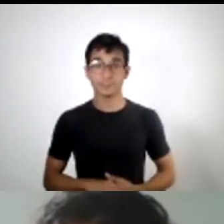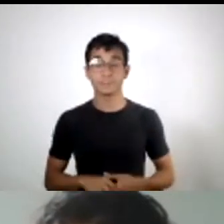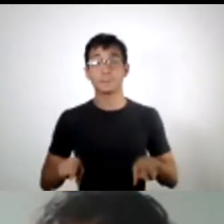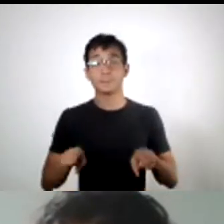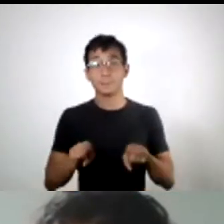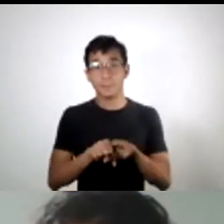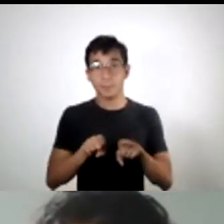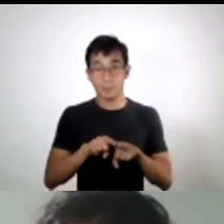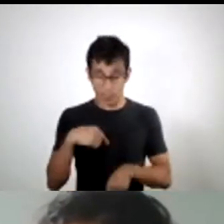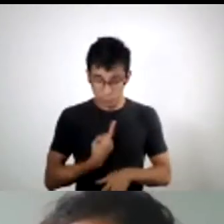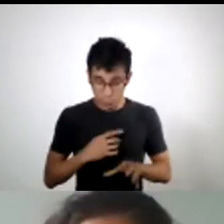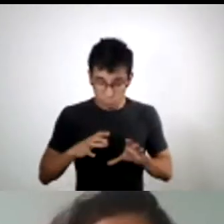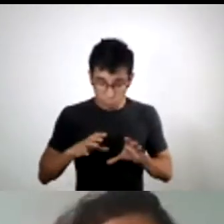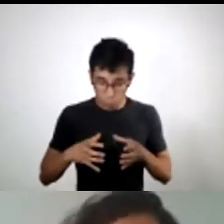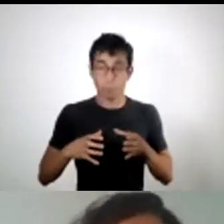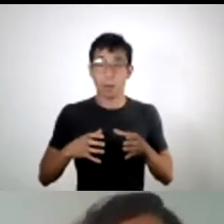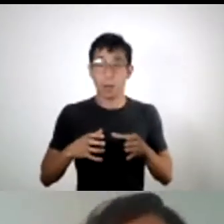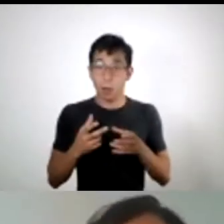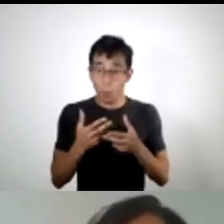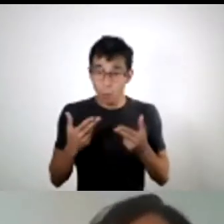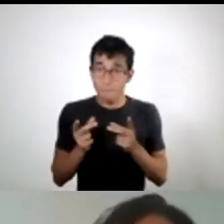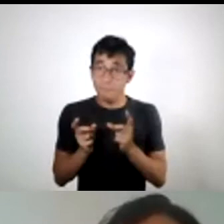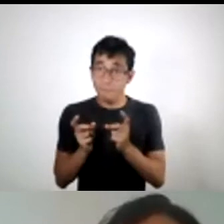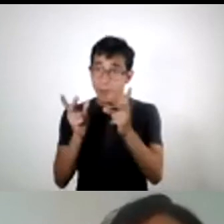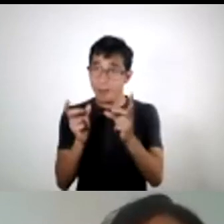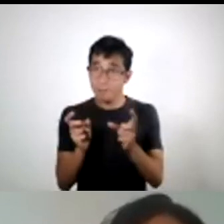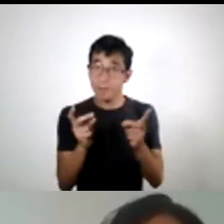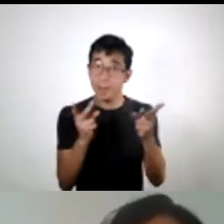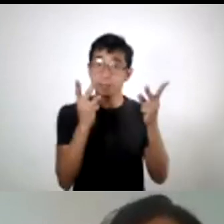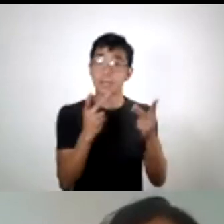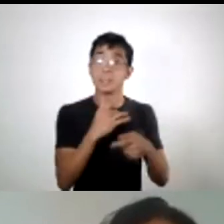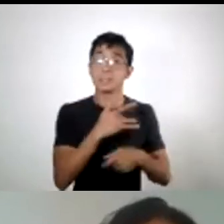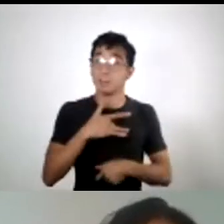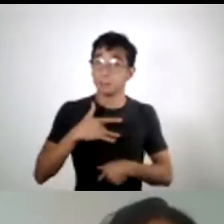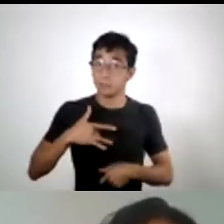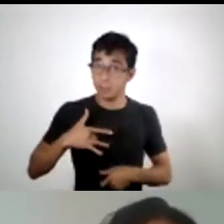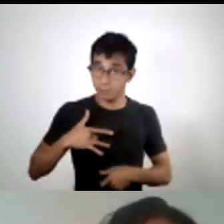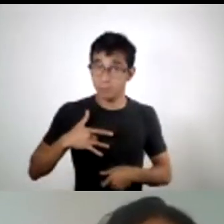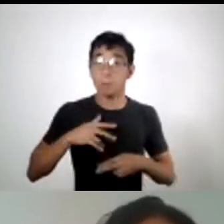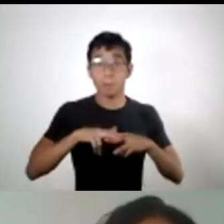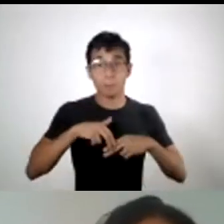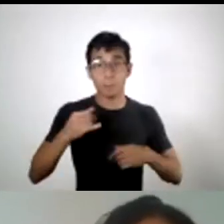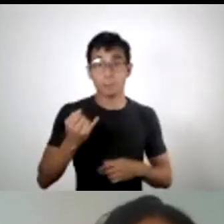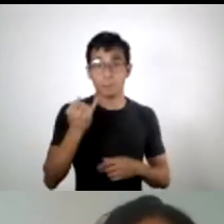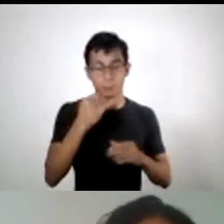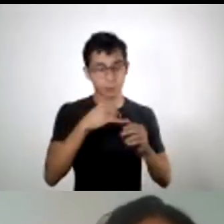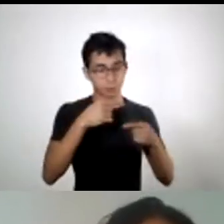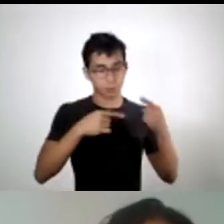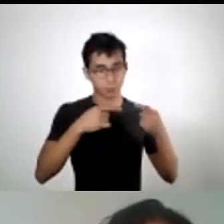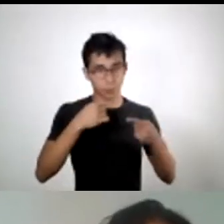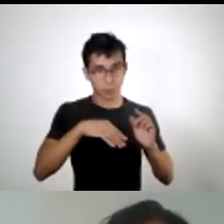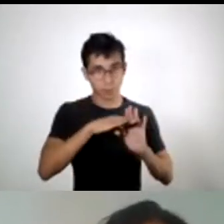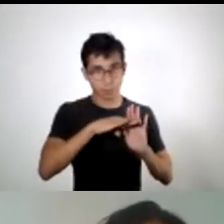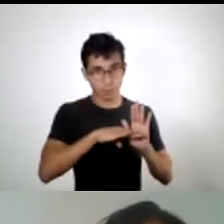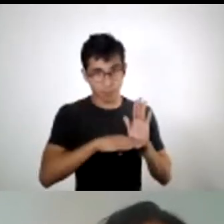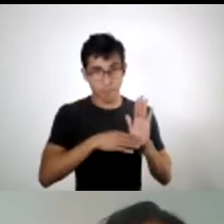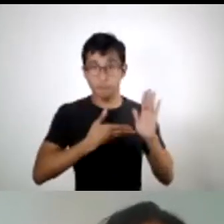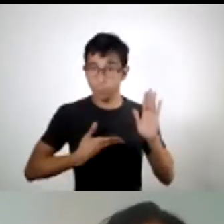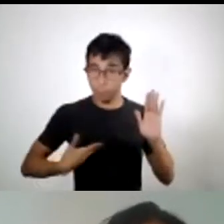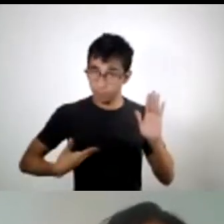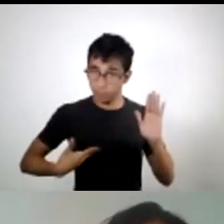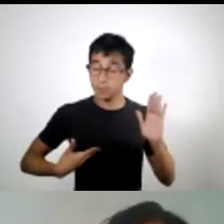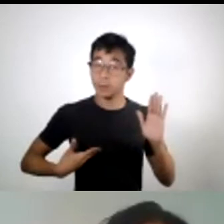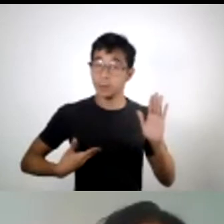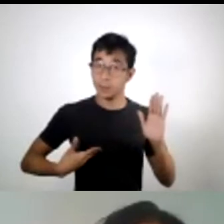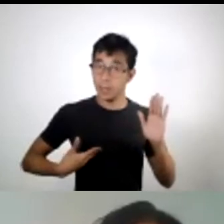esses produtos, ela vende saúde também por meio de políticas públicas. Senão você tem aí todo um processo atravessado, né,